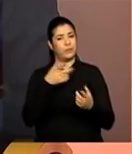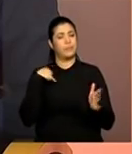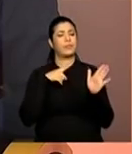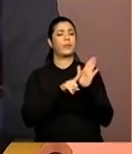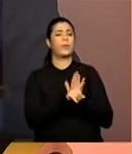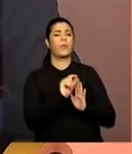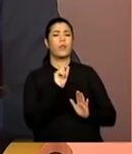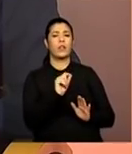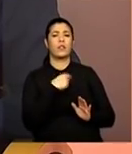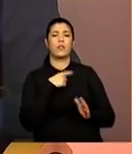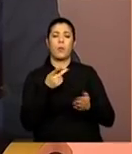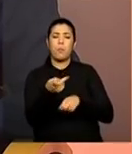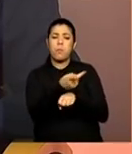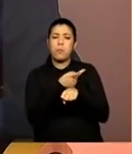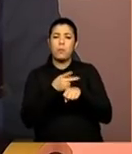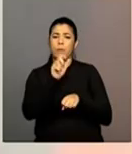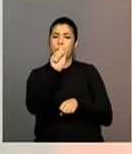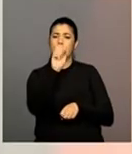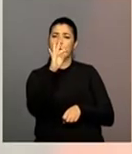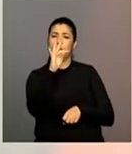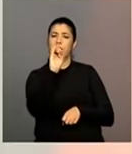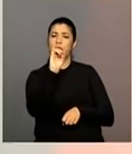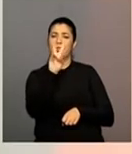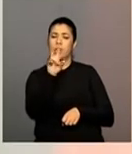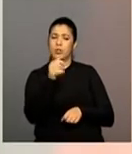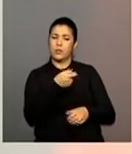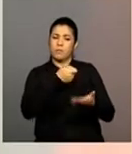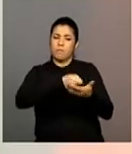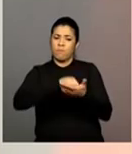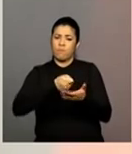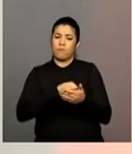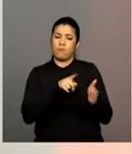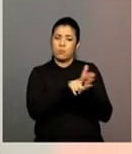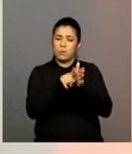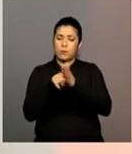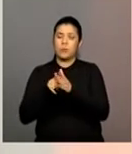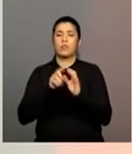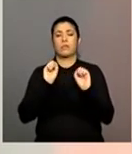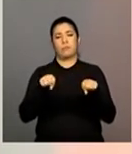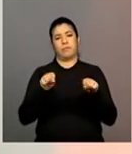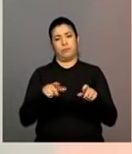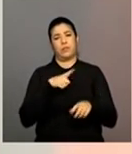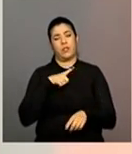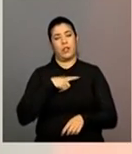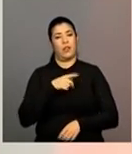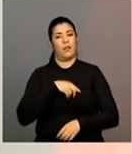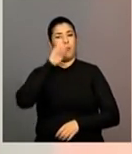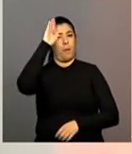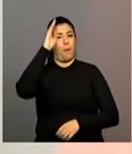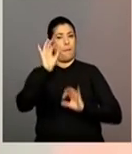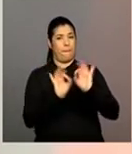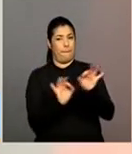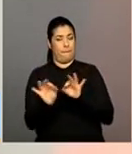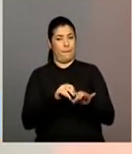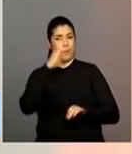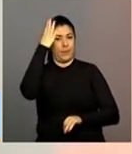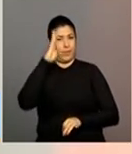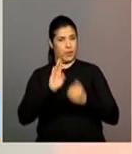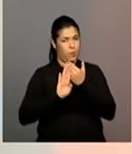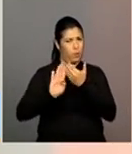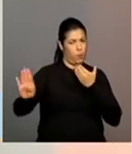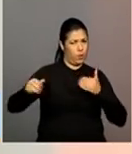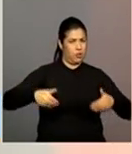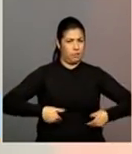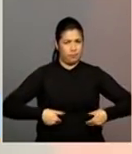busca ativa faz parte da busca ativa que é um eixo central do Plano Brasil sem miséria o plano Ele trabalha